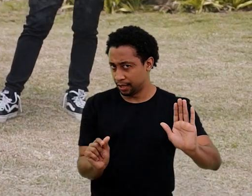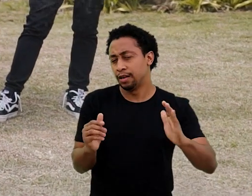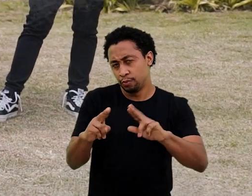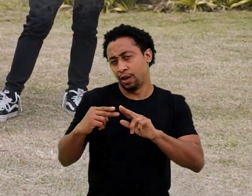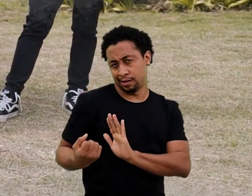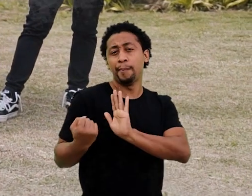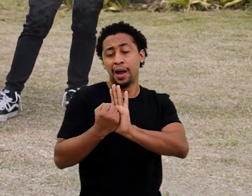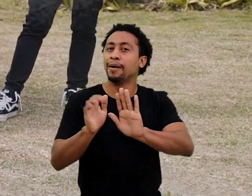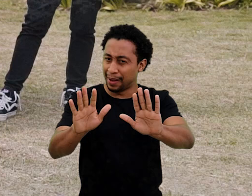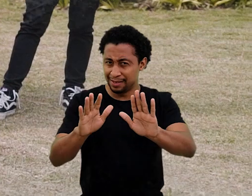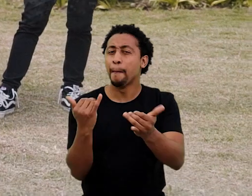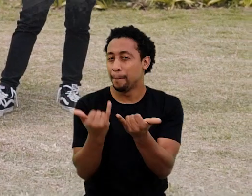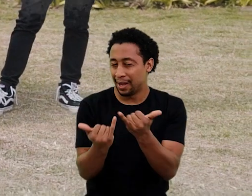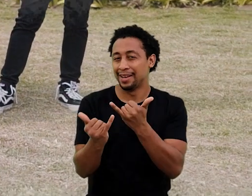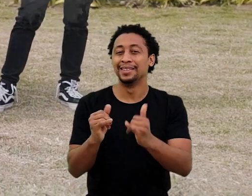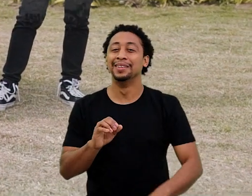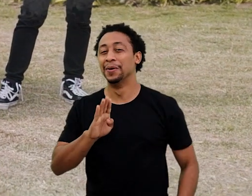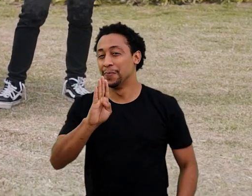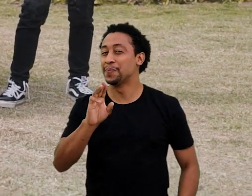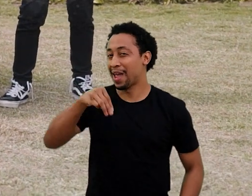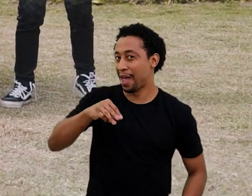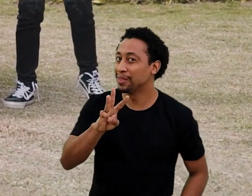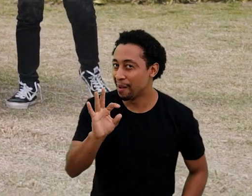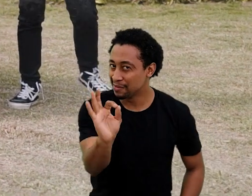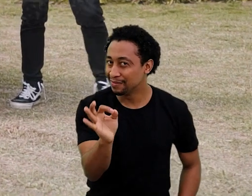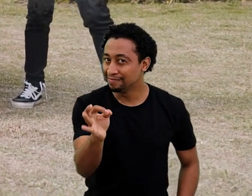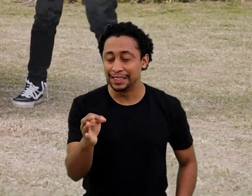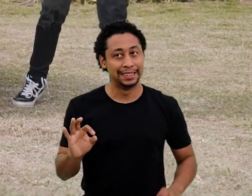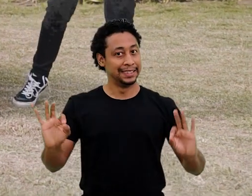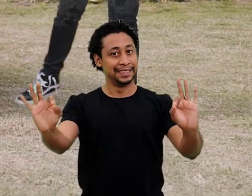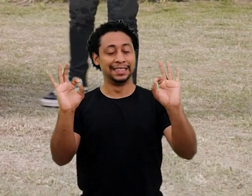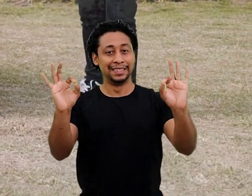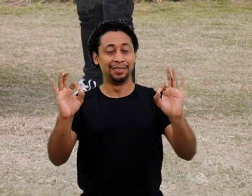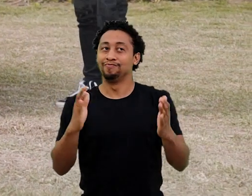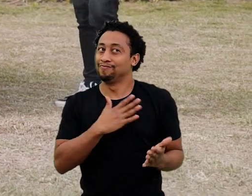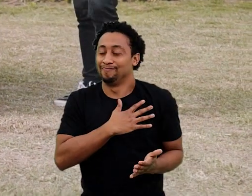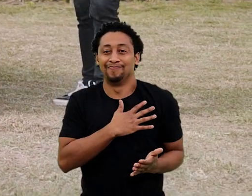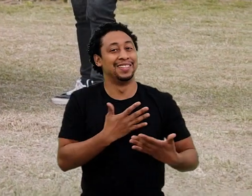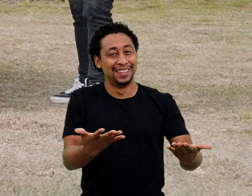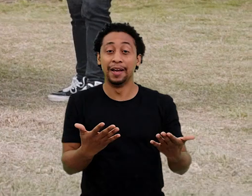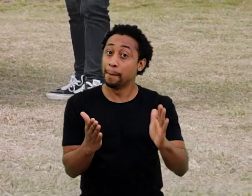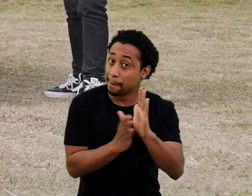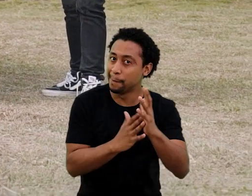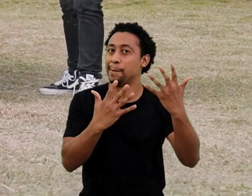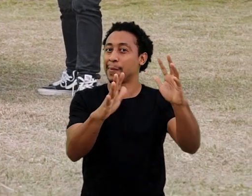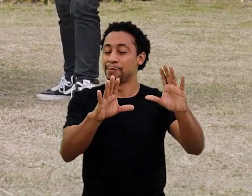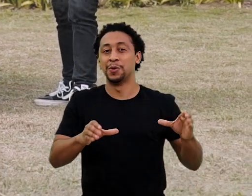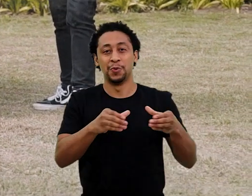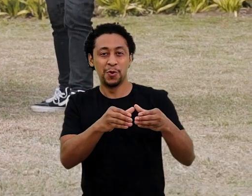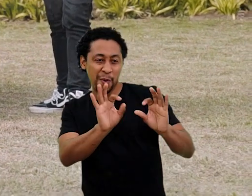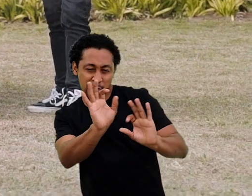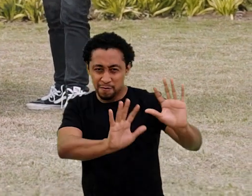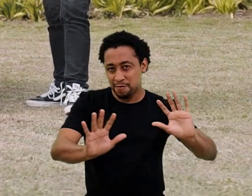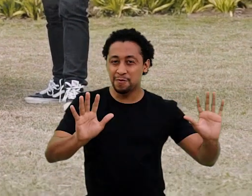É muito BMW essa linha de design aqui na traseira, né? Ficou elegante sem dúvida nenhuma, Meus parabéns ao pessoal do time de design da Fiat